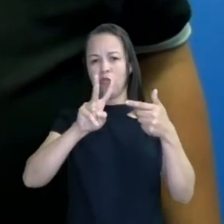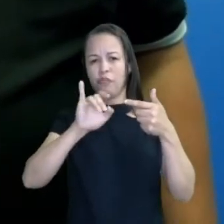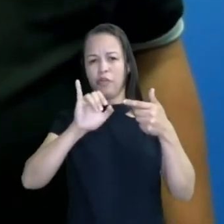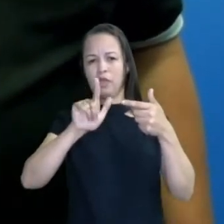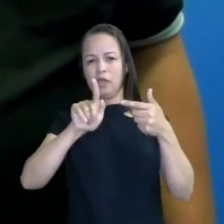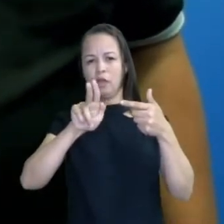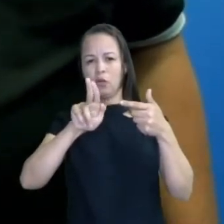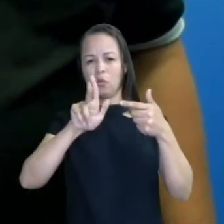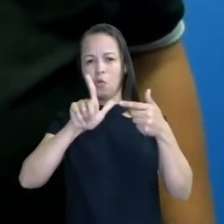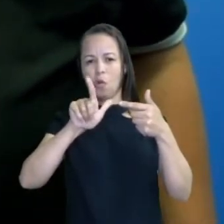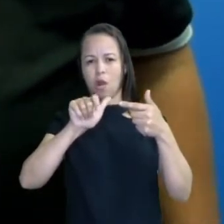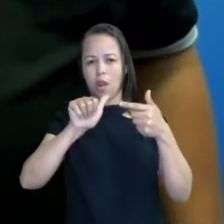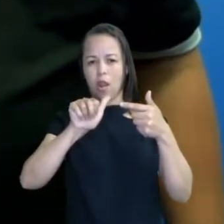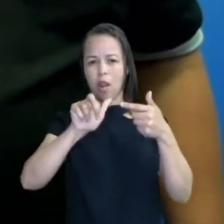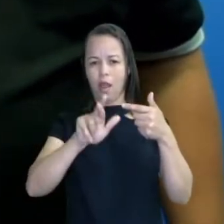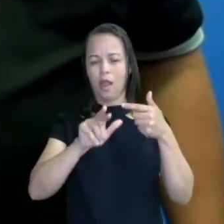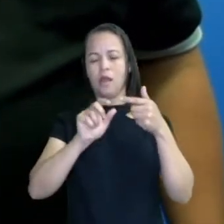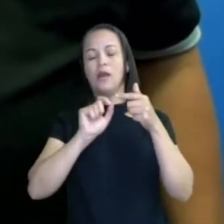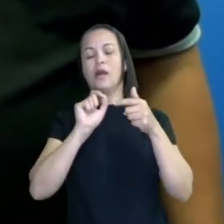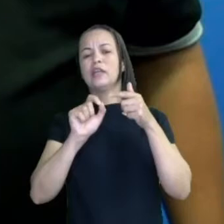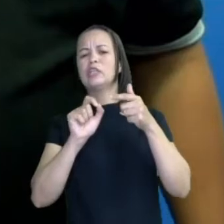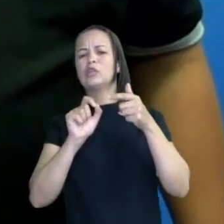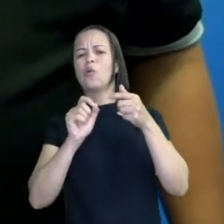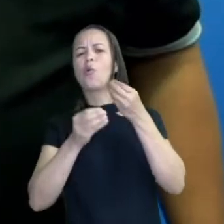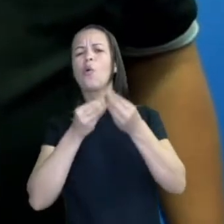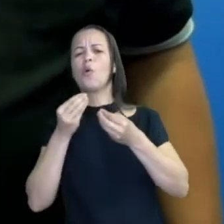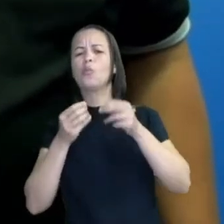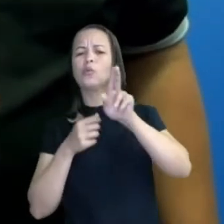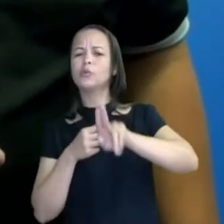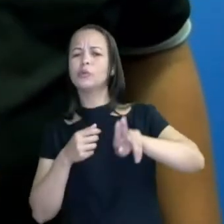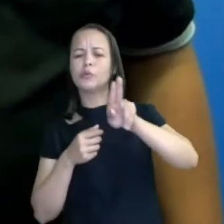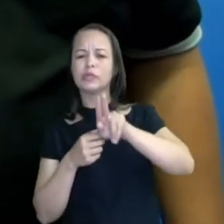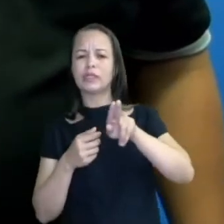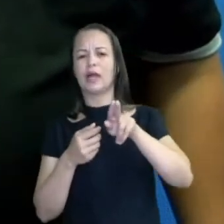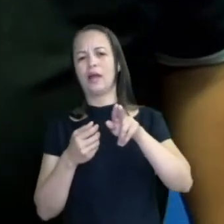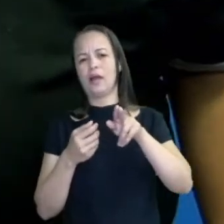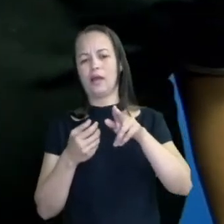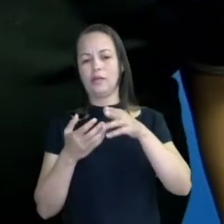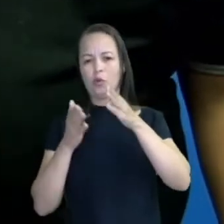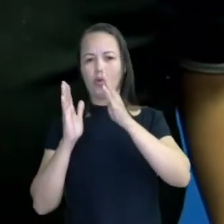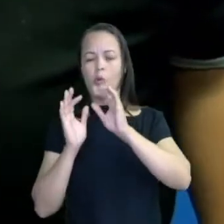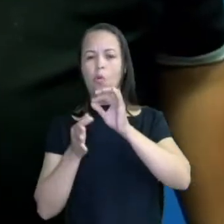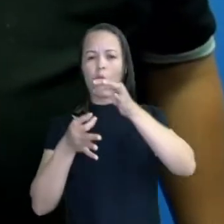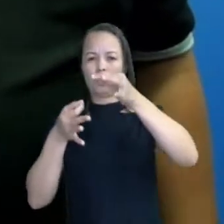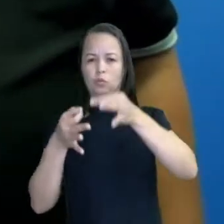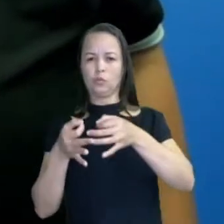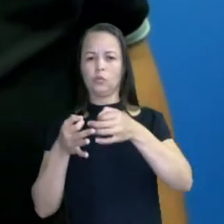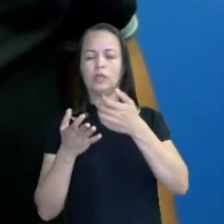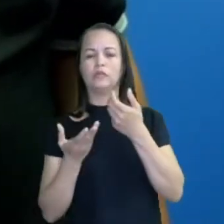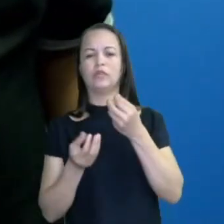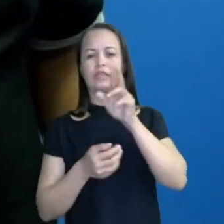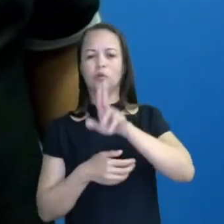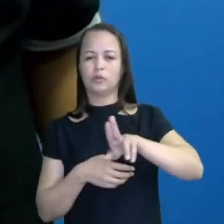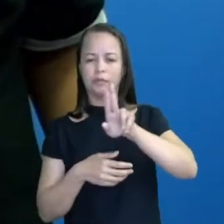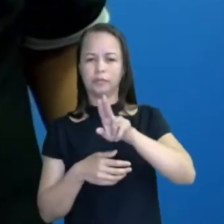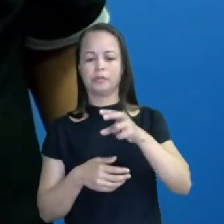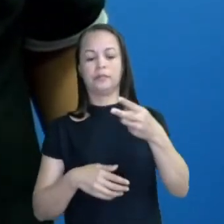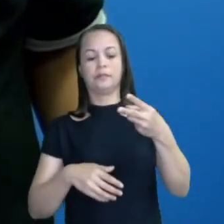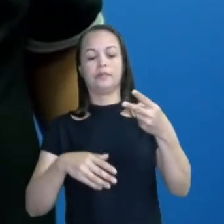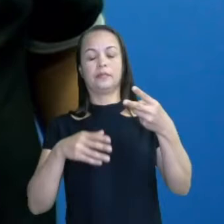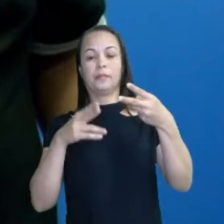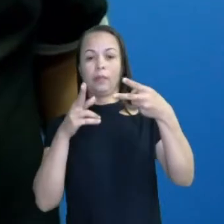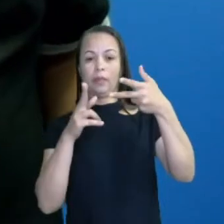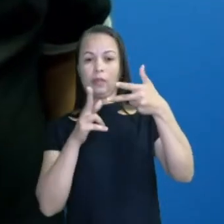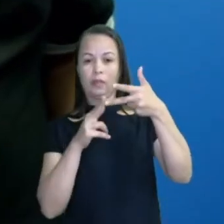mais utilizada. De que maneira correta ela vai ser utilizada. Depois temos o ponto